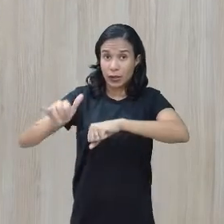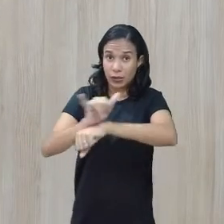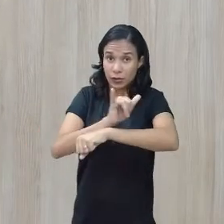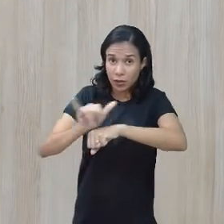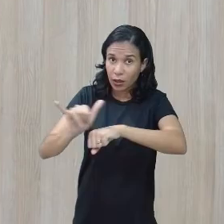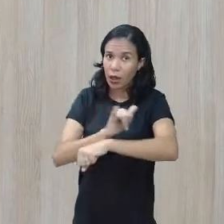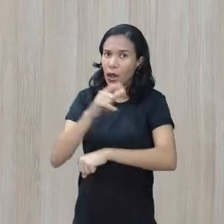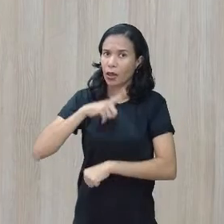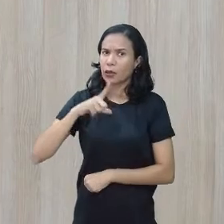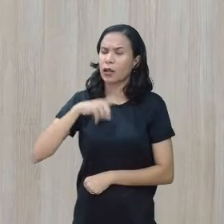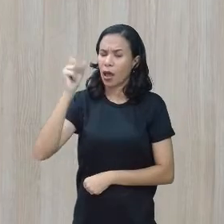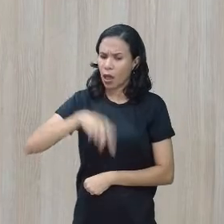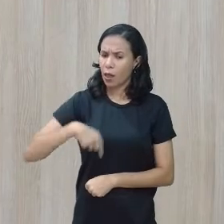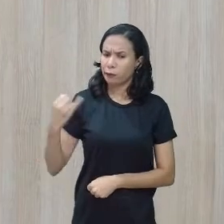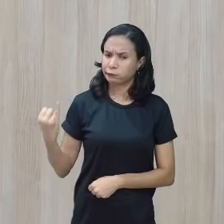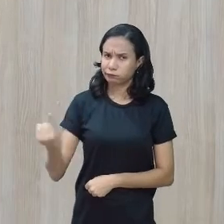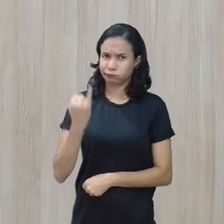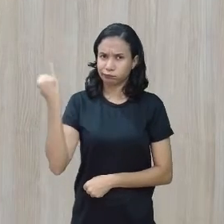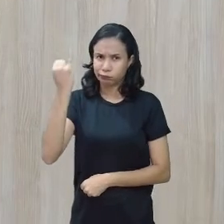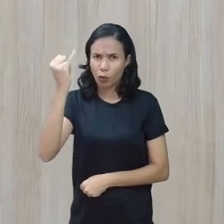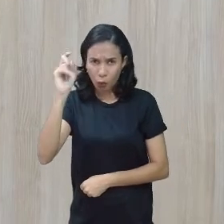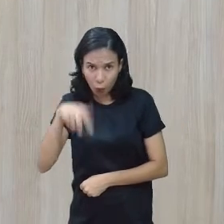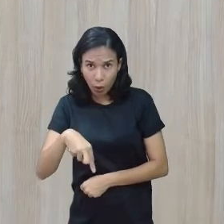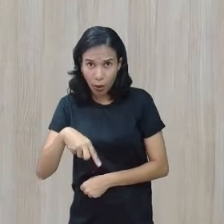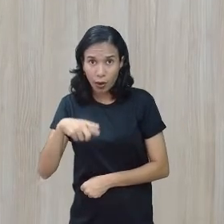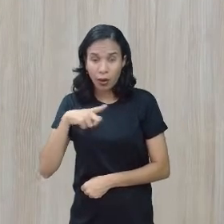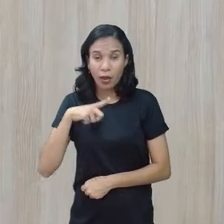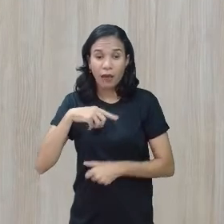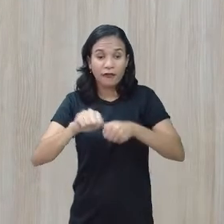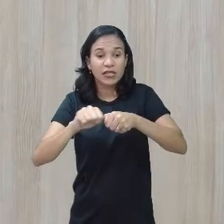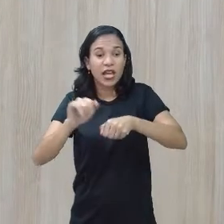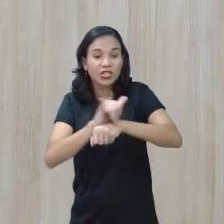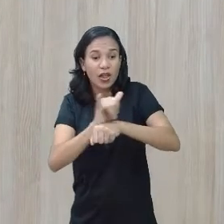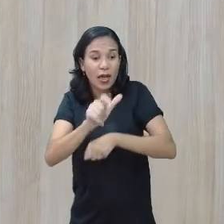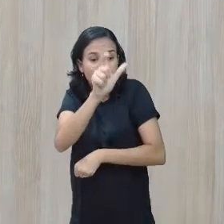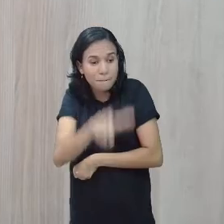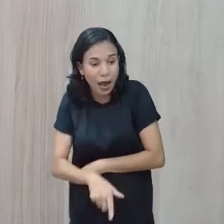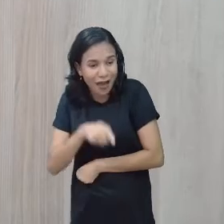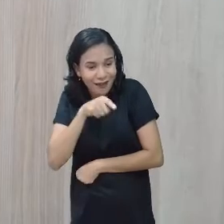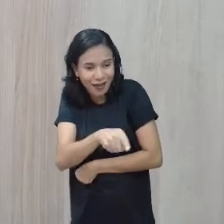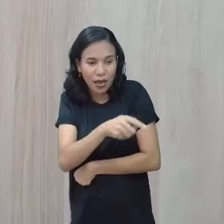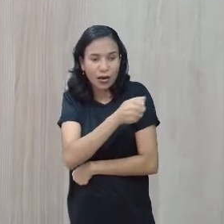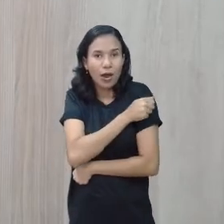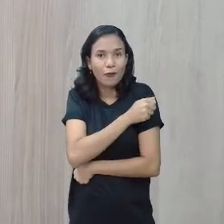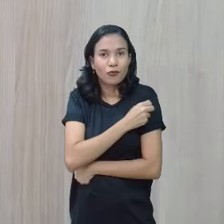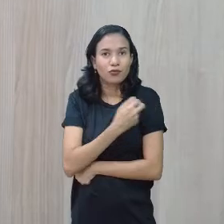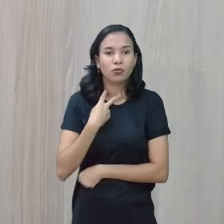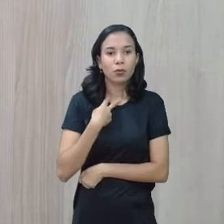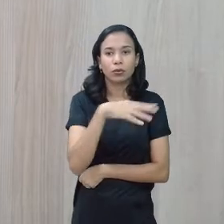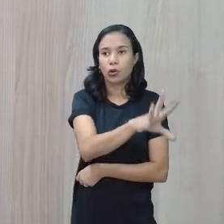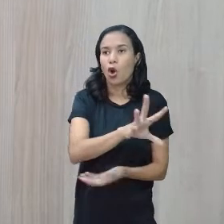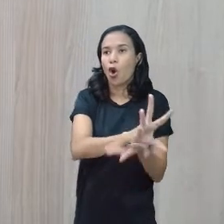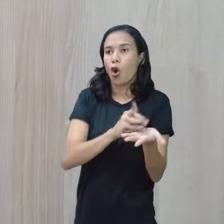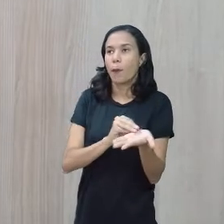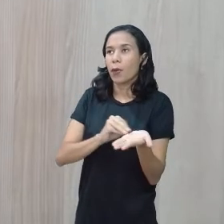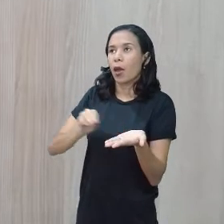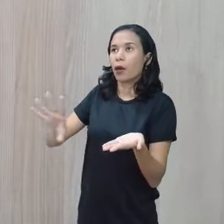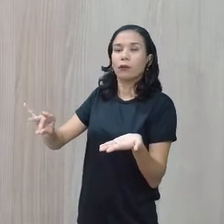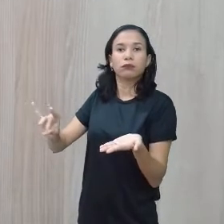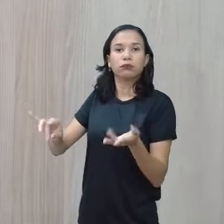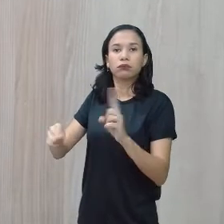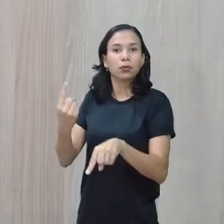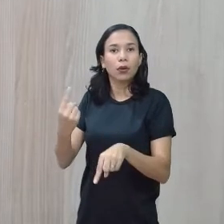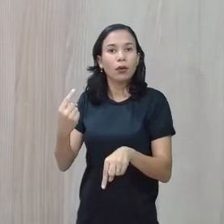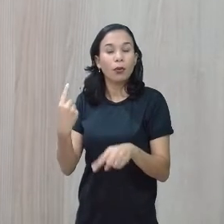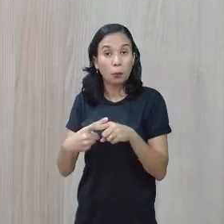estratégia é muito pontual, não é, professor? É para aquele estudante. Exatamente. A gente realmente tem casos que a gente vai